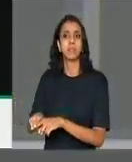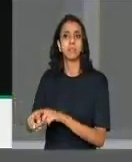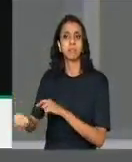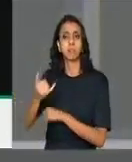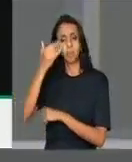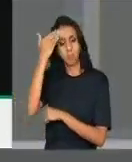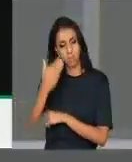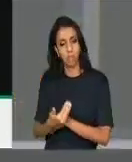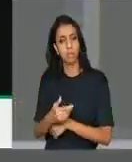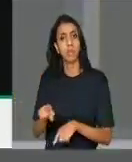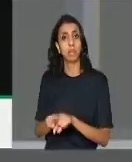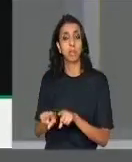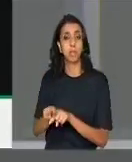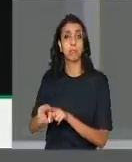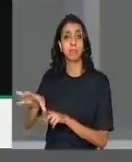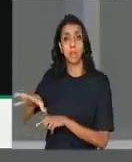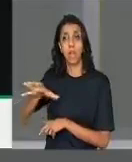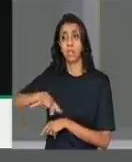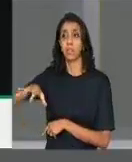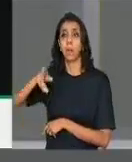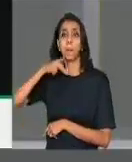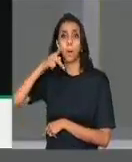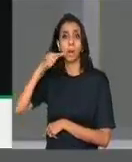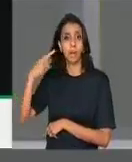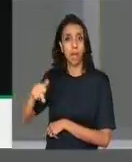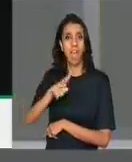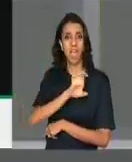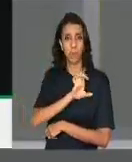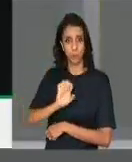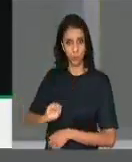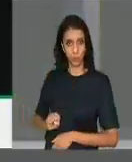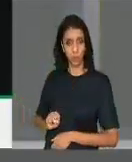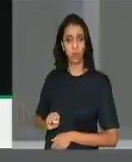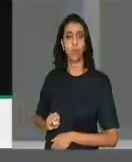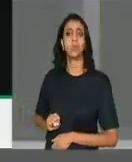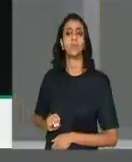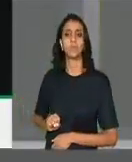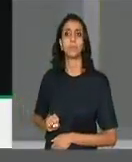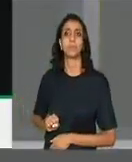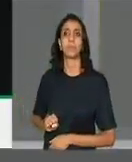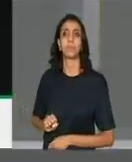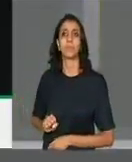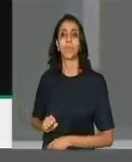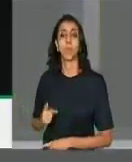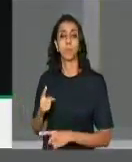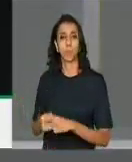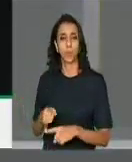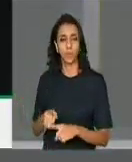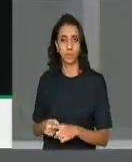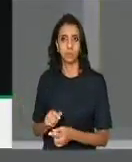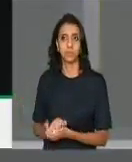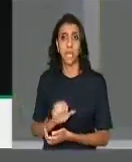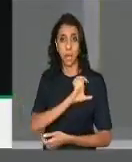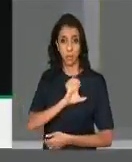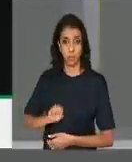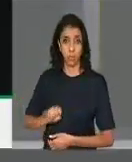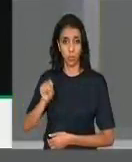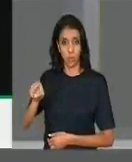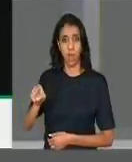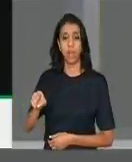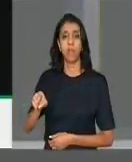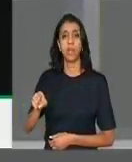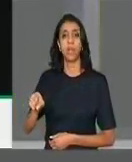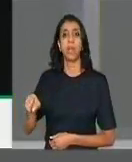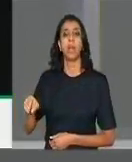O Parlamento Nacional, por exemplo, de El Salvador, porque antes da paz reinar em El Salvador,